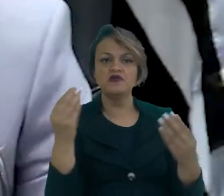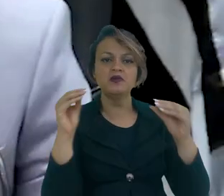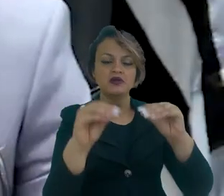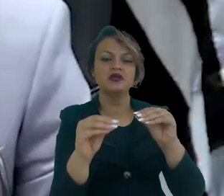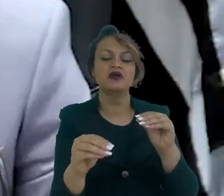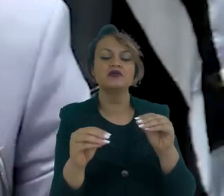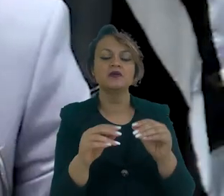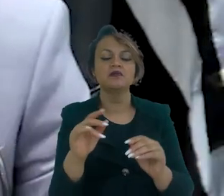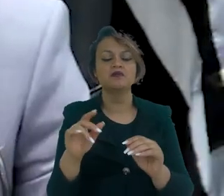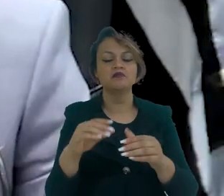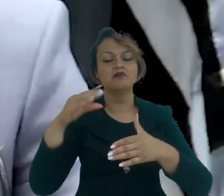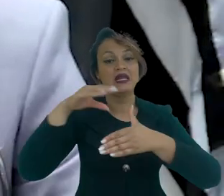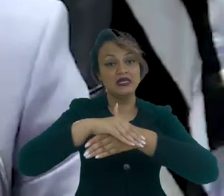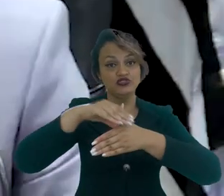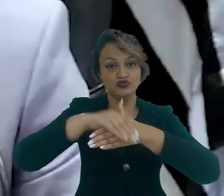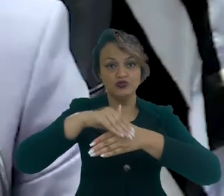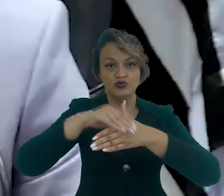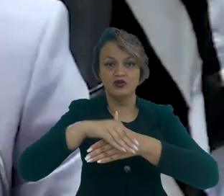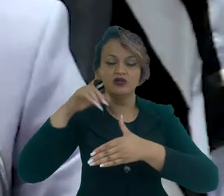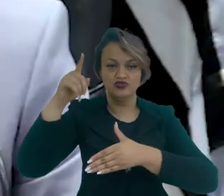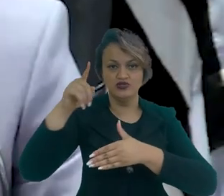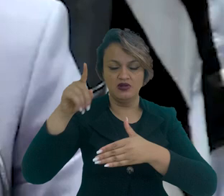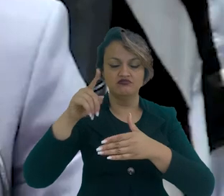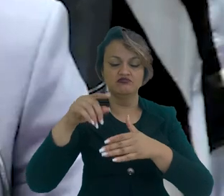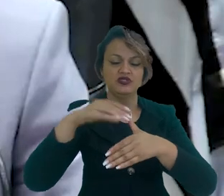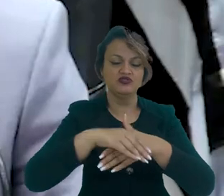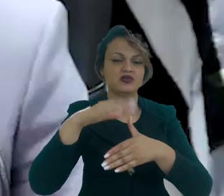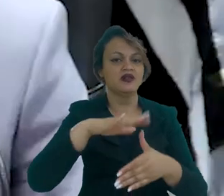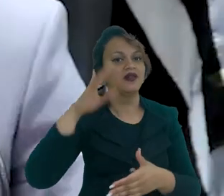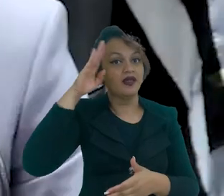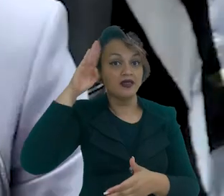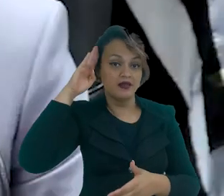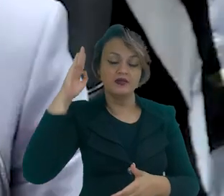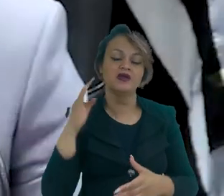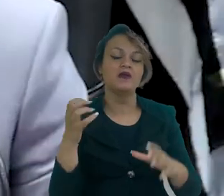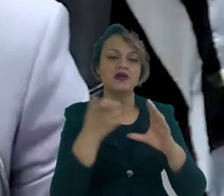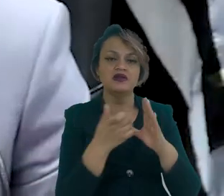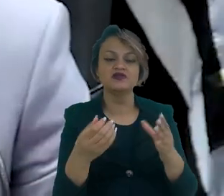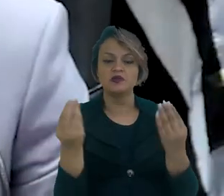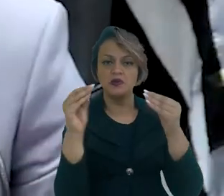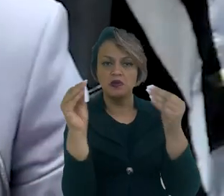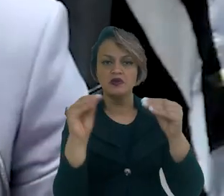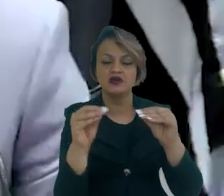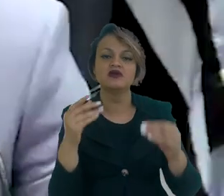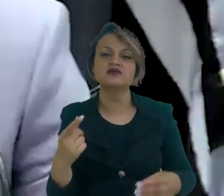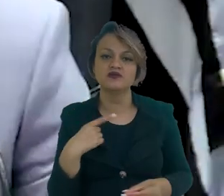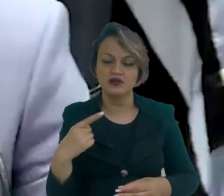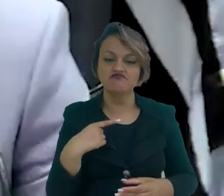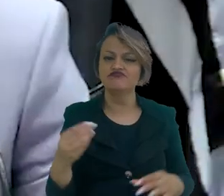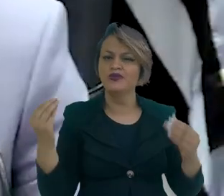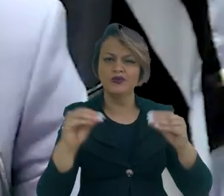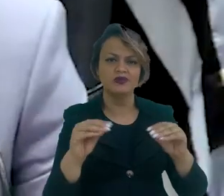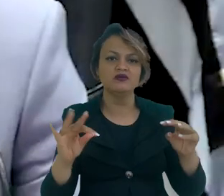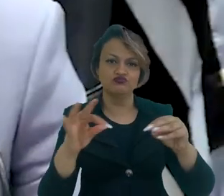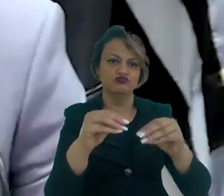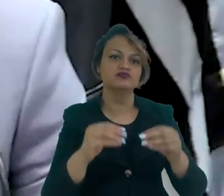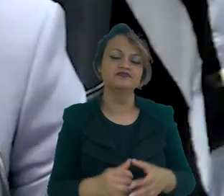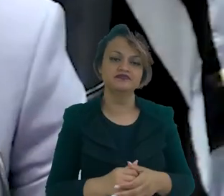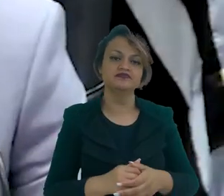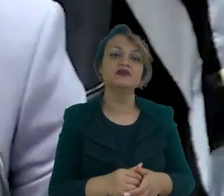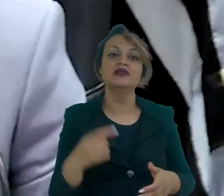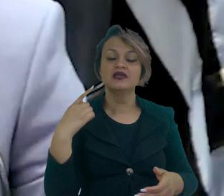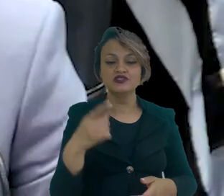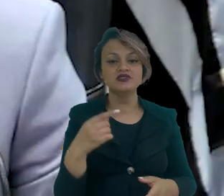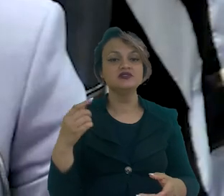um trabalho muito bom aliás publicado pela Editora grifo que é uma editora acadêmica é também isso é um outro aspecto das